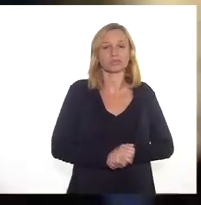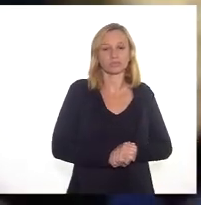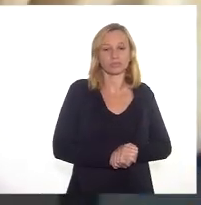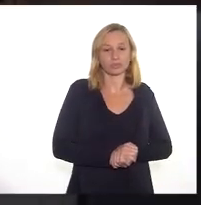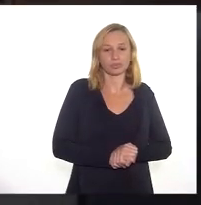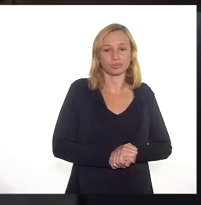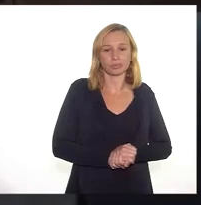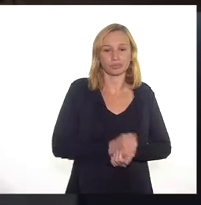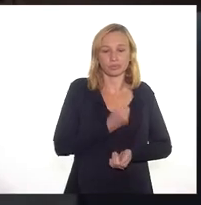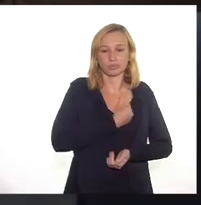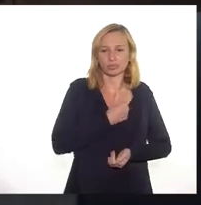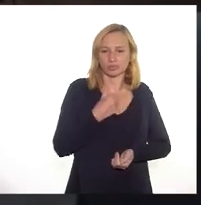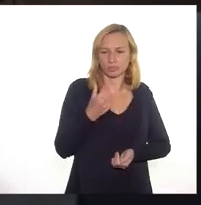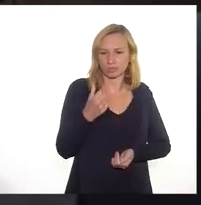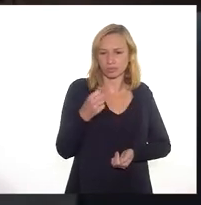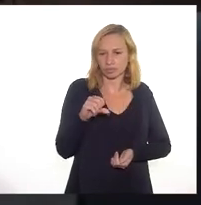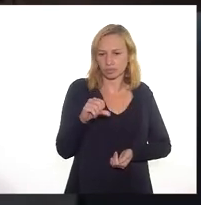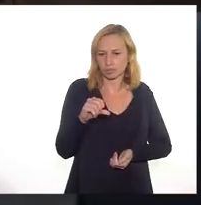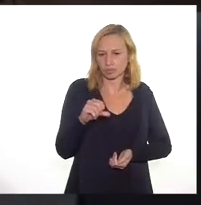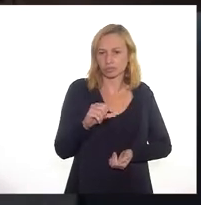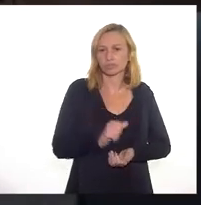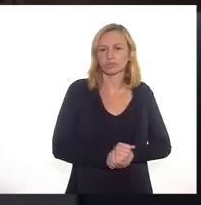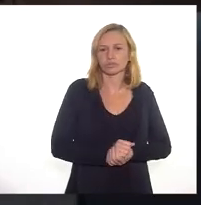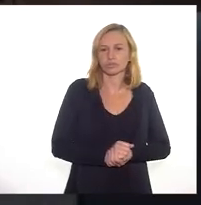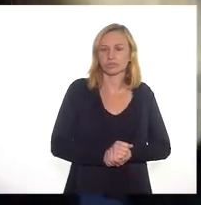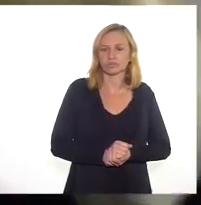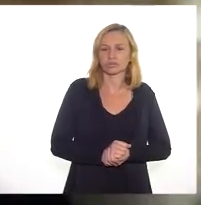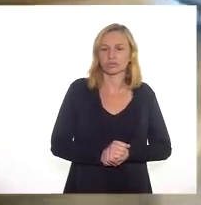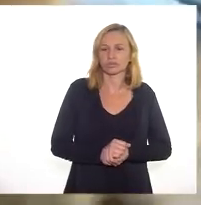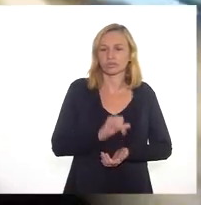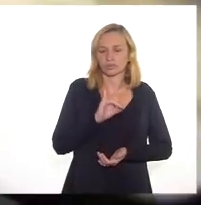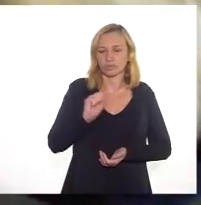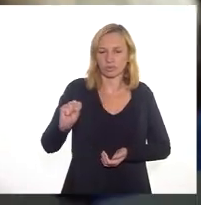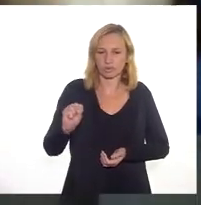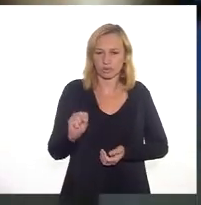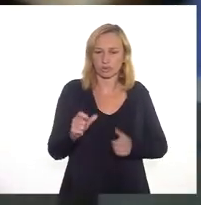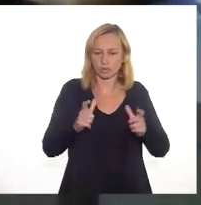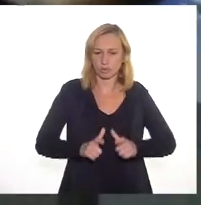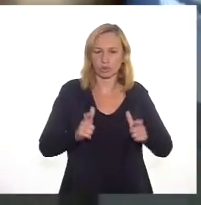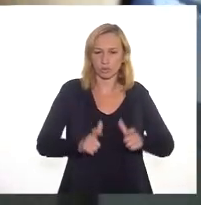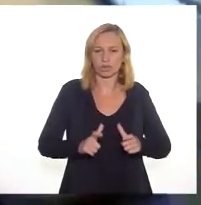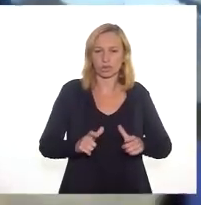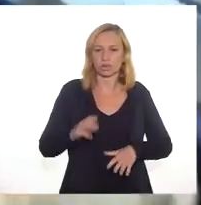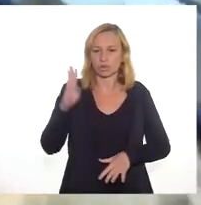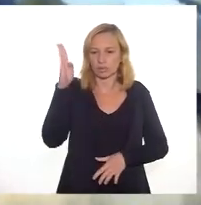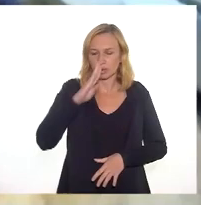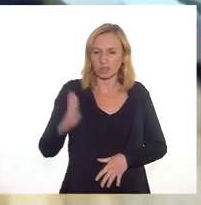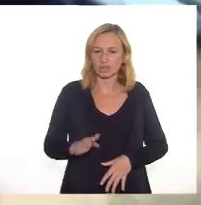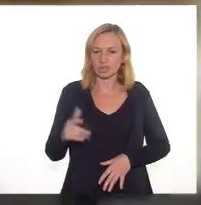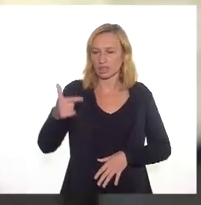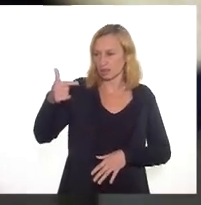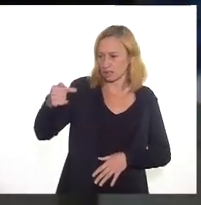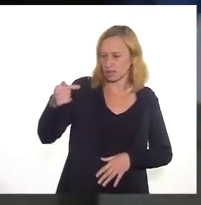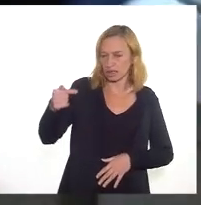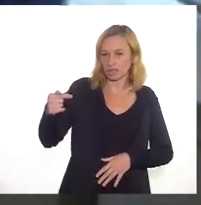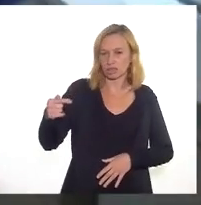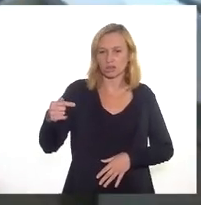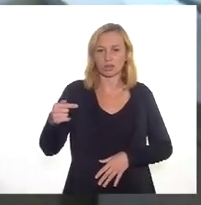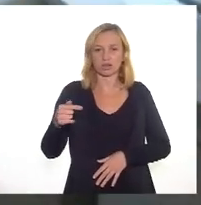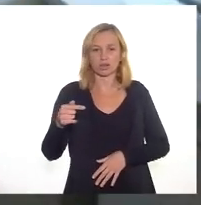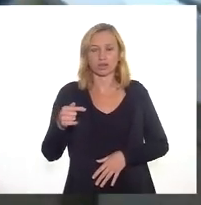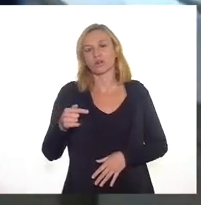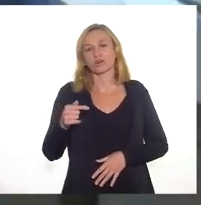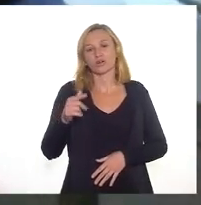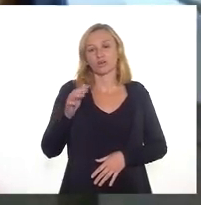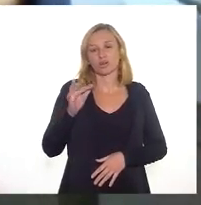7. O convênio ICMS é por região, Brasília é 7, Fortaleza não